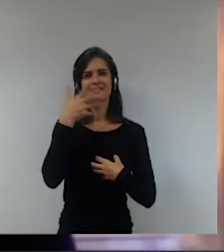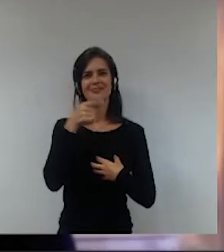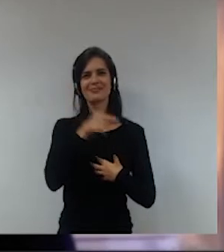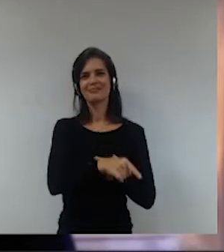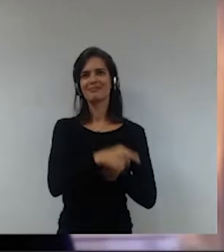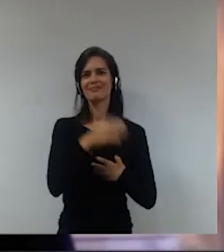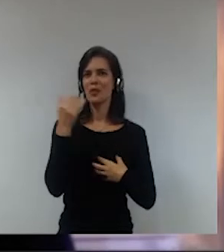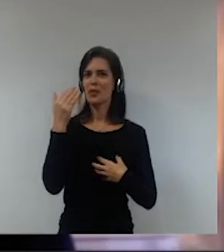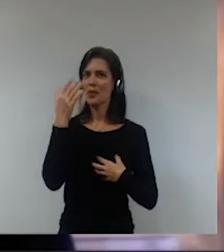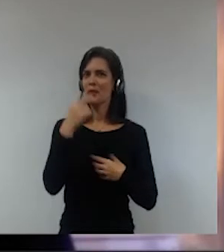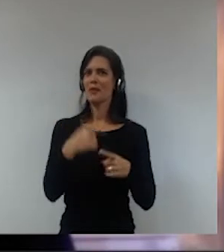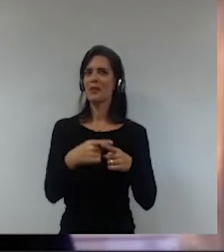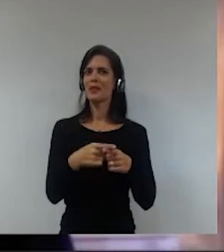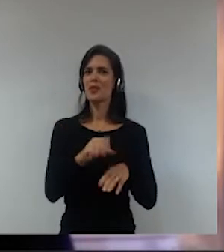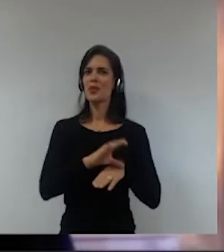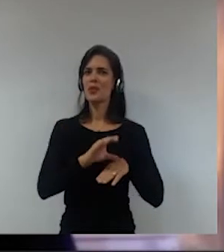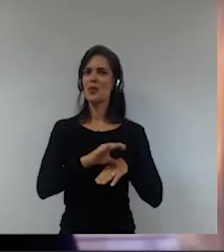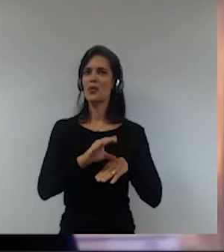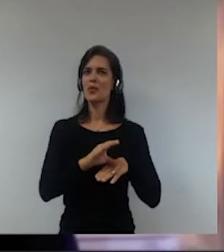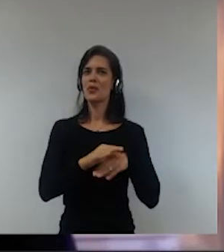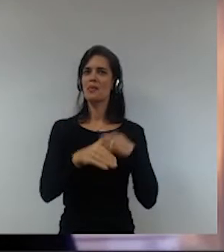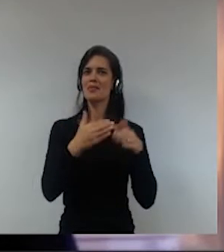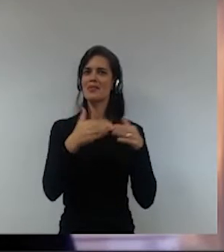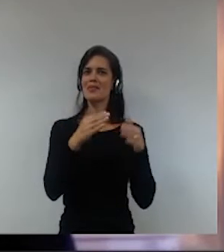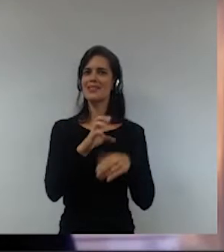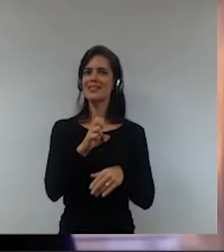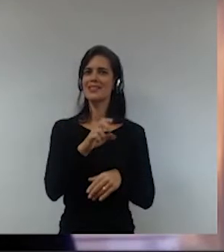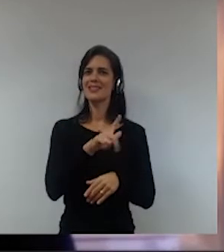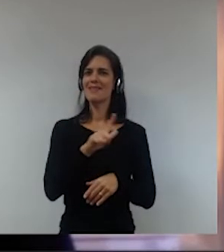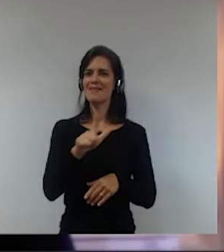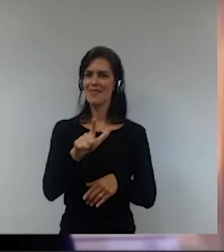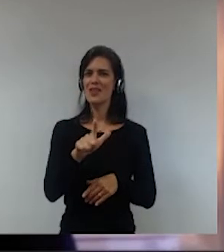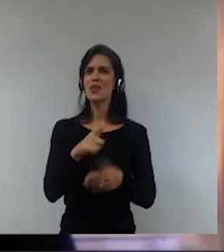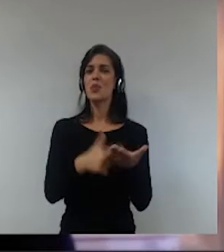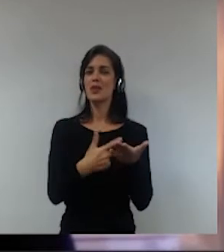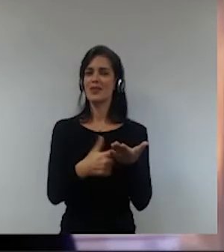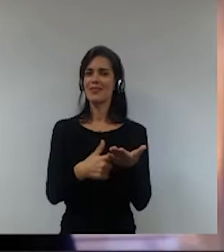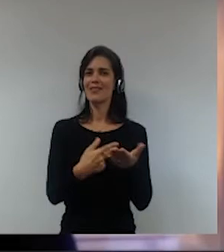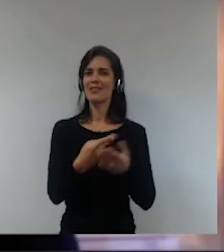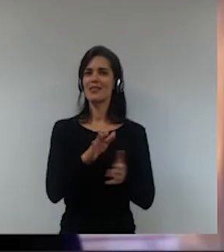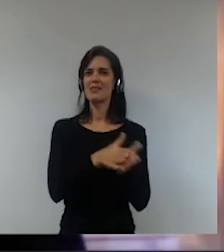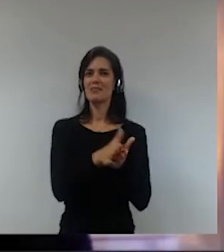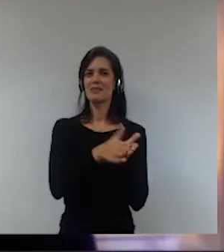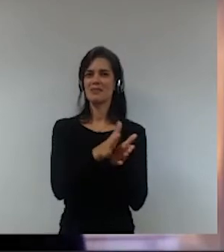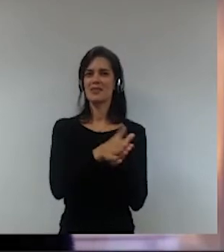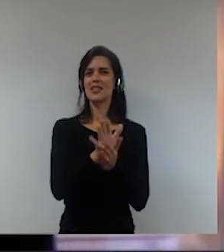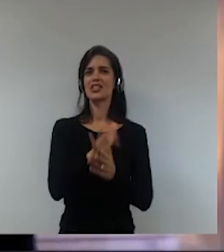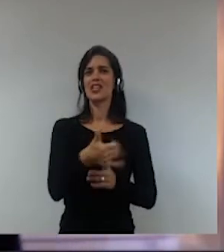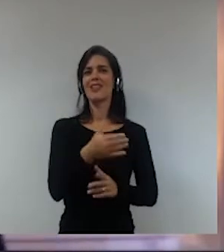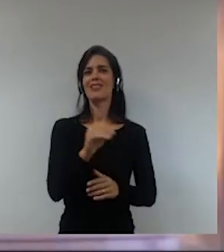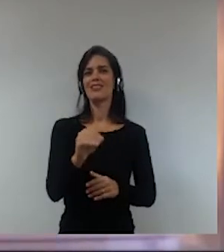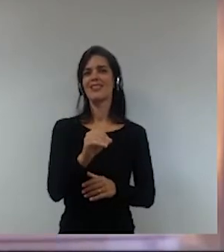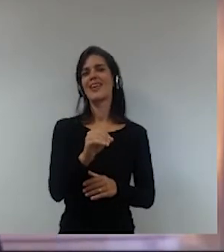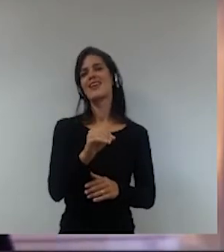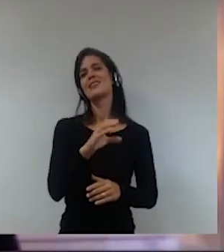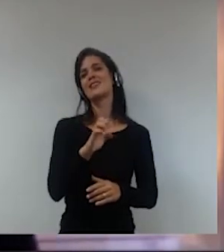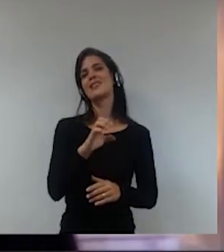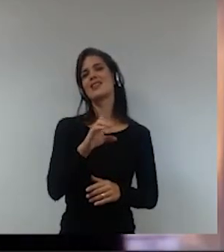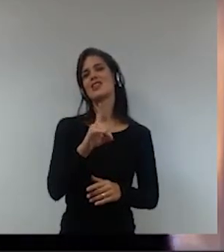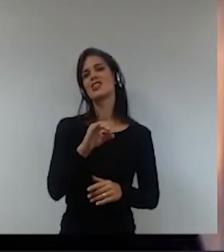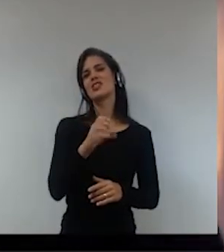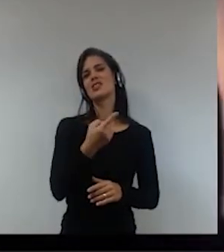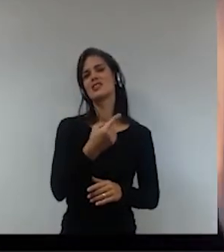o Misael tem um curso de Direito Processual Civil publicado pela Editora Forense, que já extrapola a 10ª edição, um curso bastante lido,